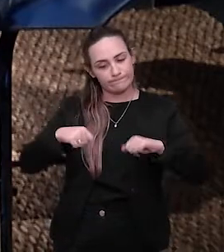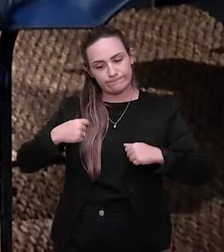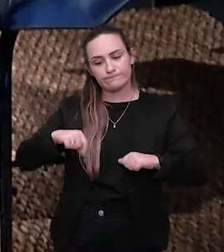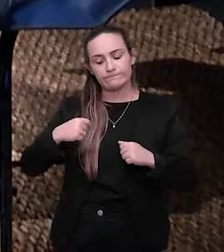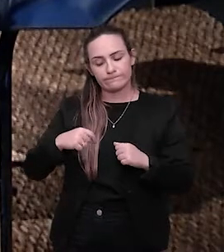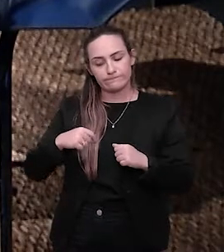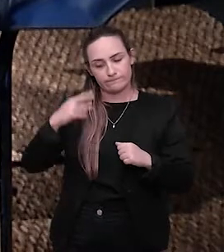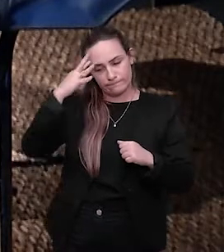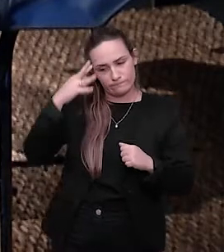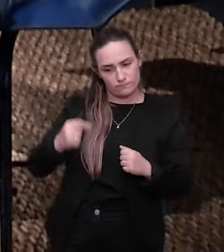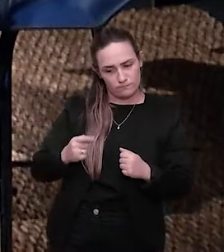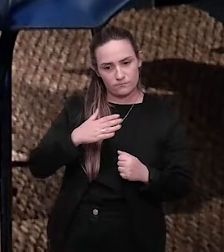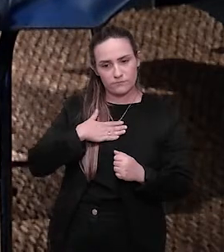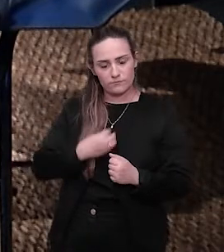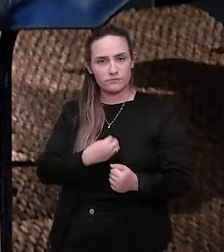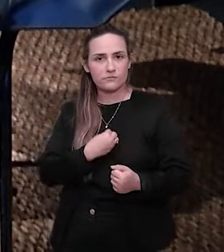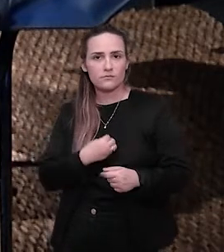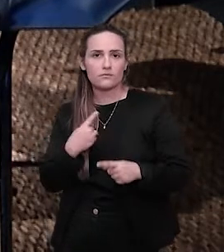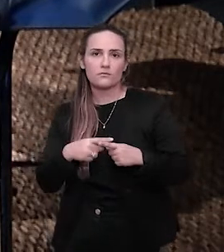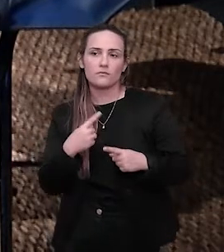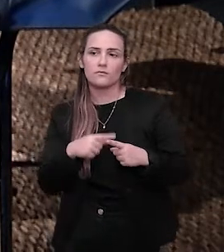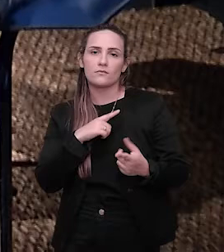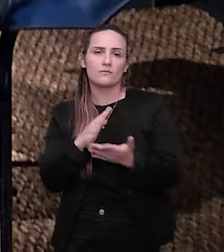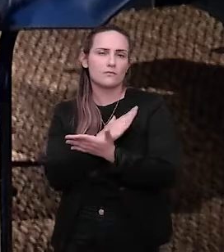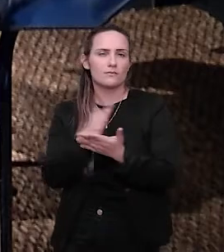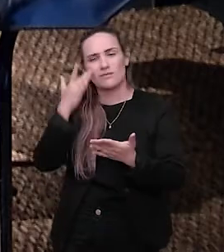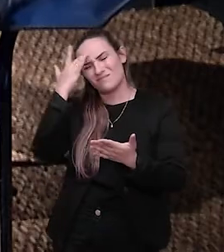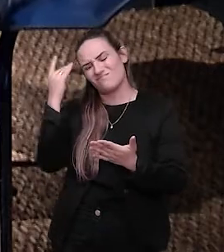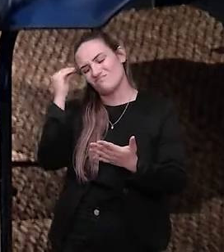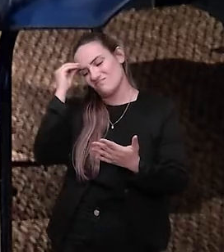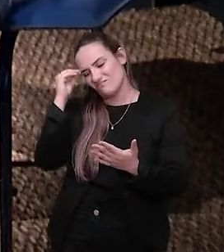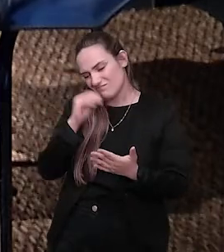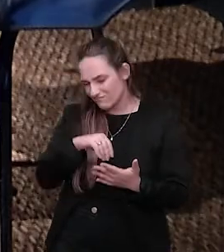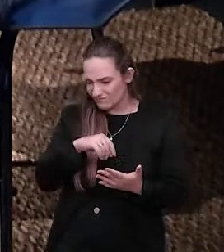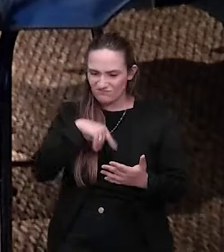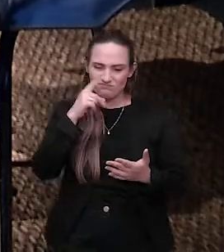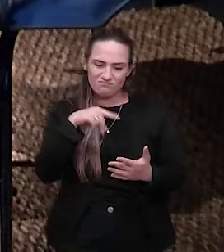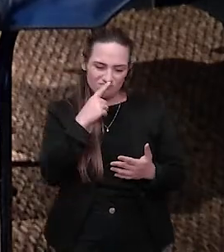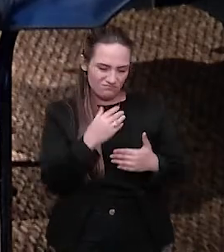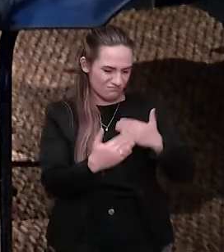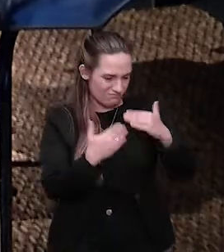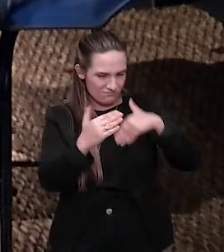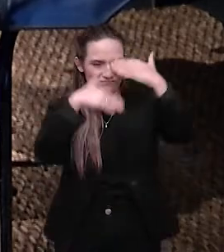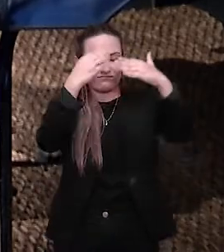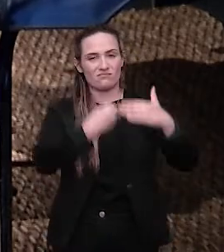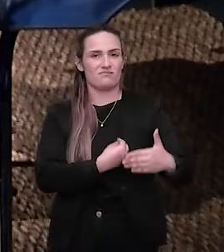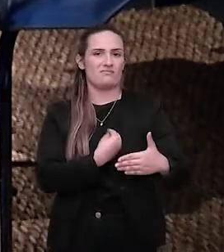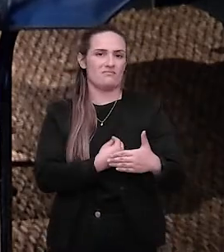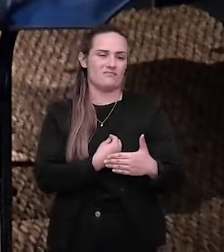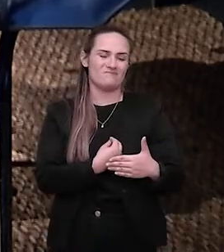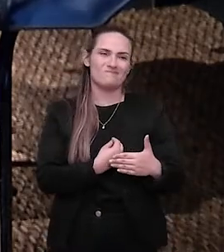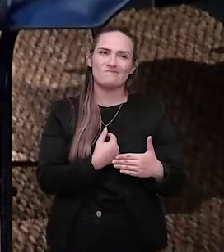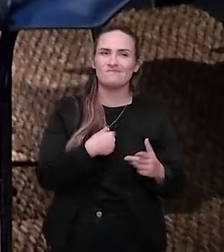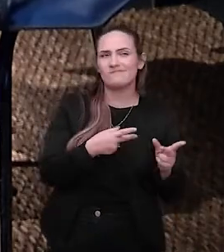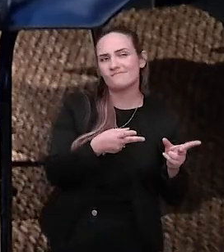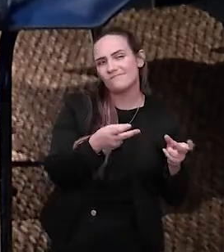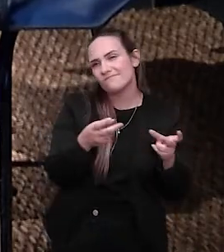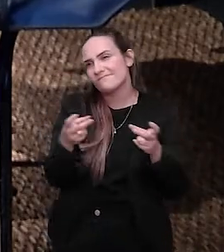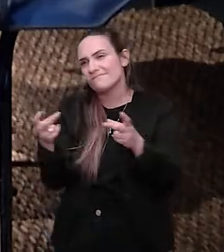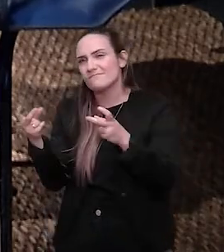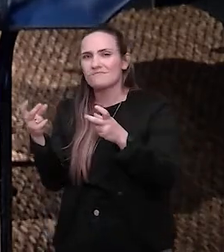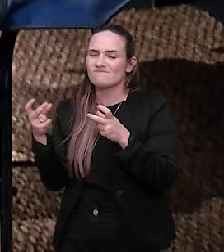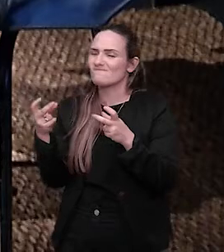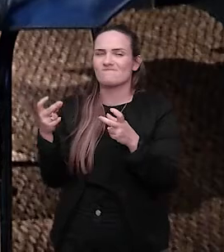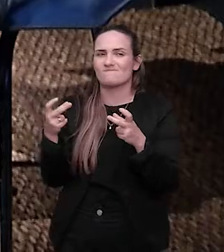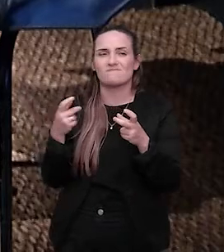eu preciso resolver minha vida agora, porque depois eu via muita gente que não deu certo, que se frustrou, que se decepcionou e não